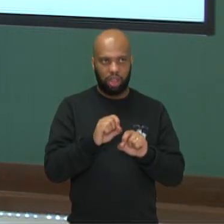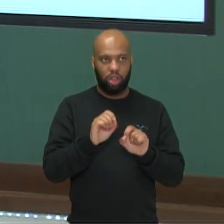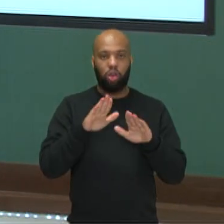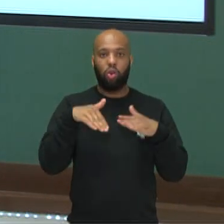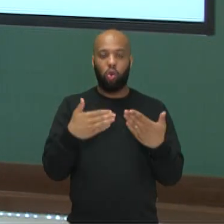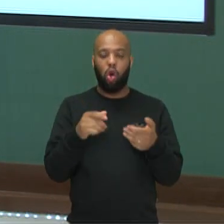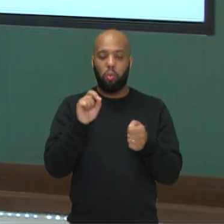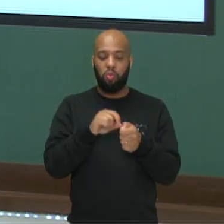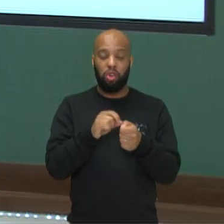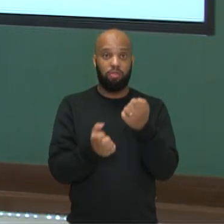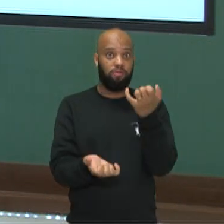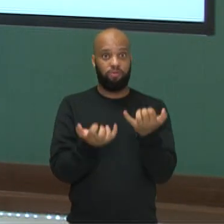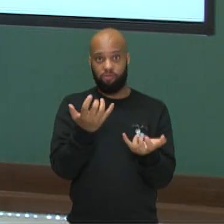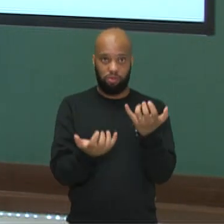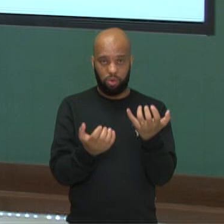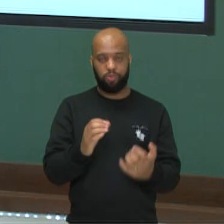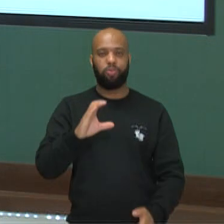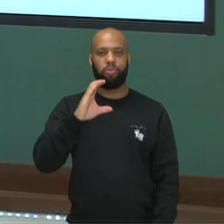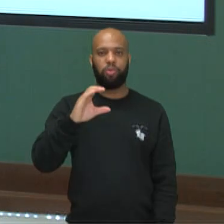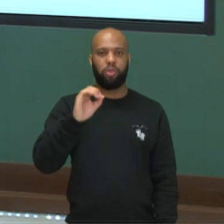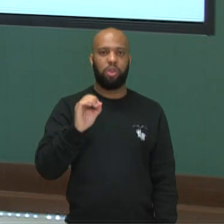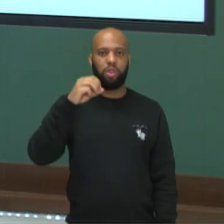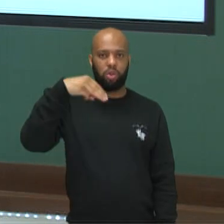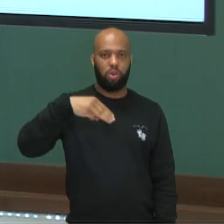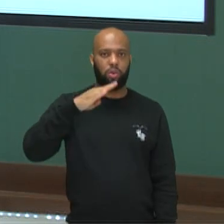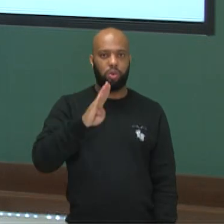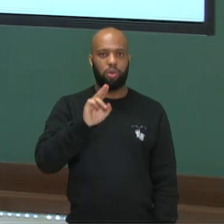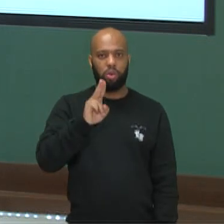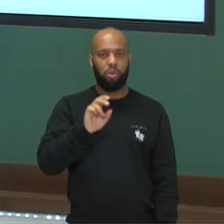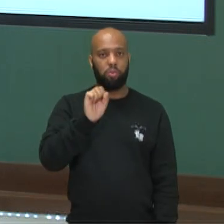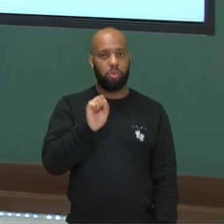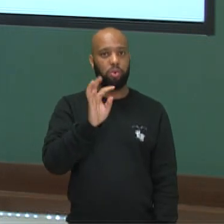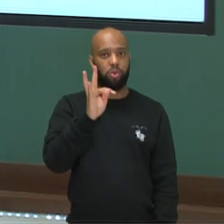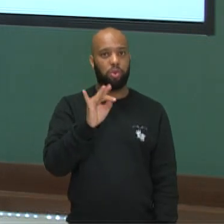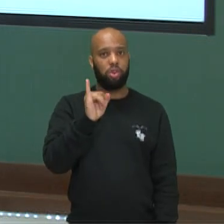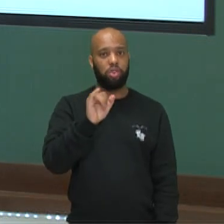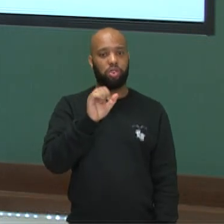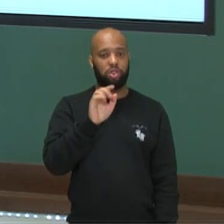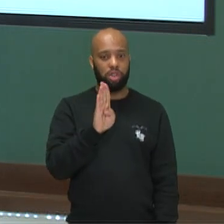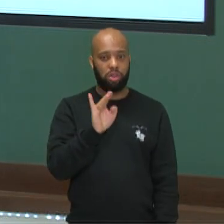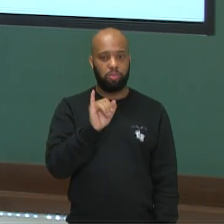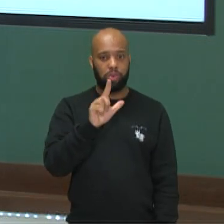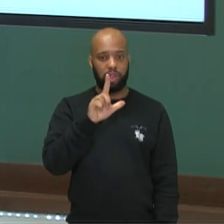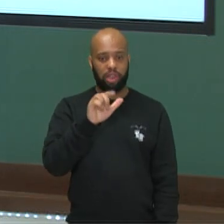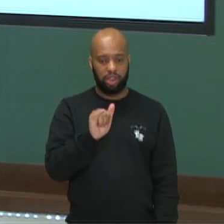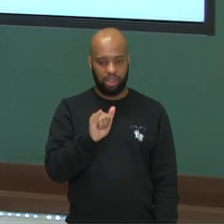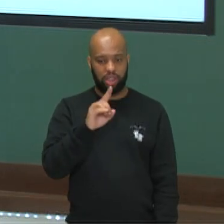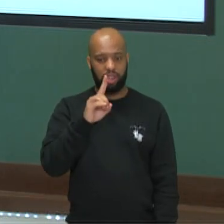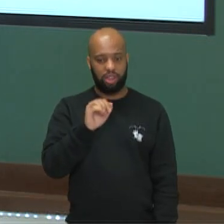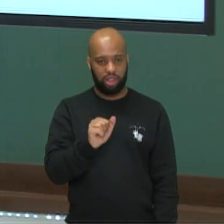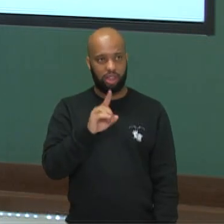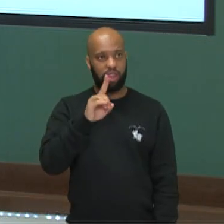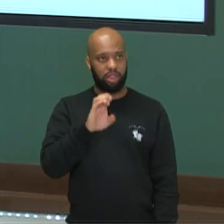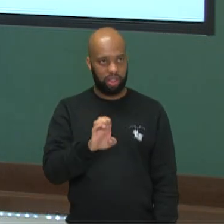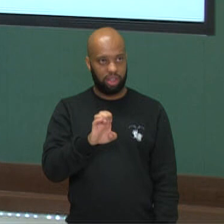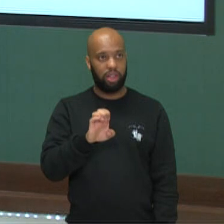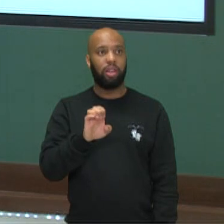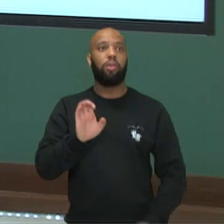combustibilidade. Os compostos orgânicos, em gerais, eles têm esta propriedade